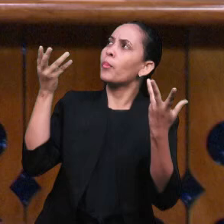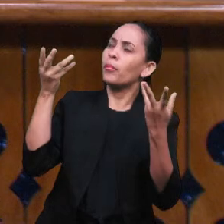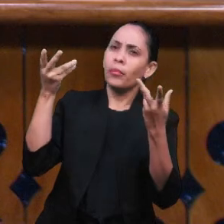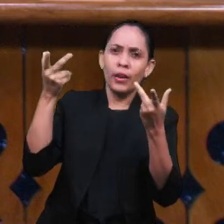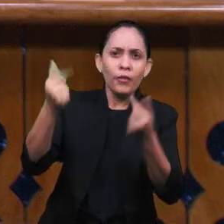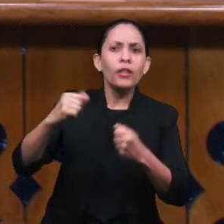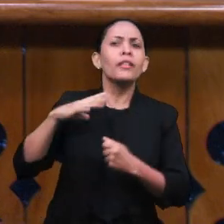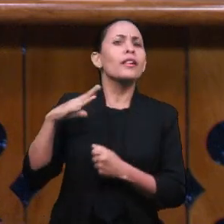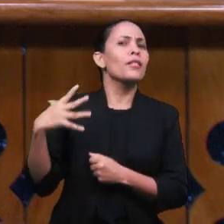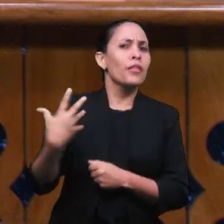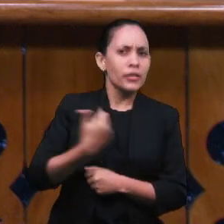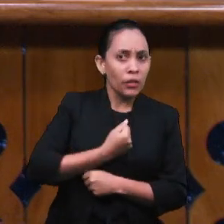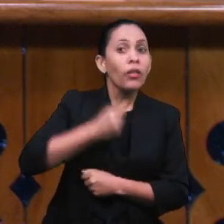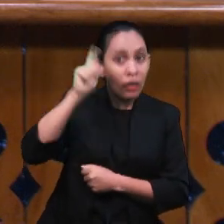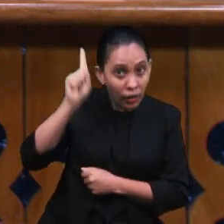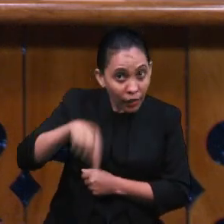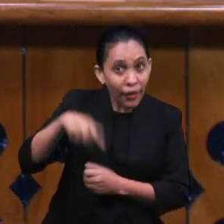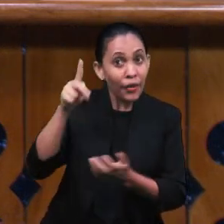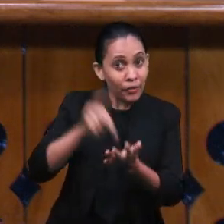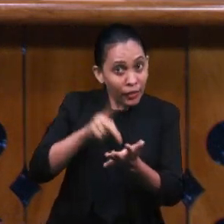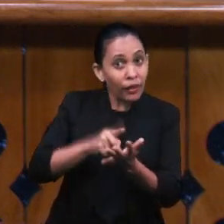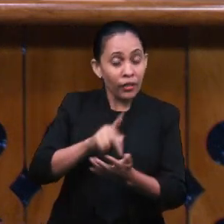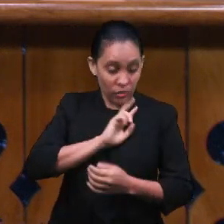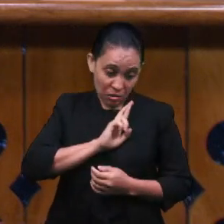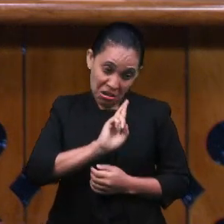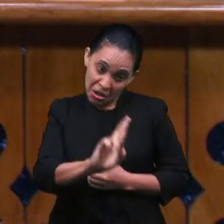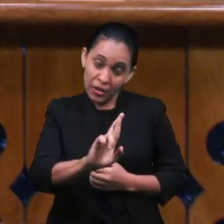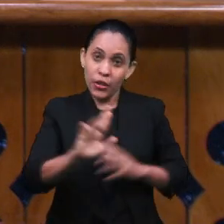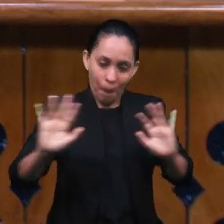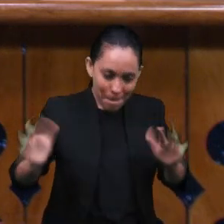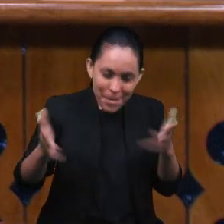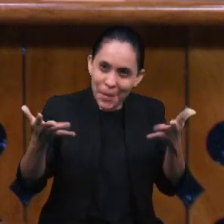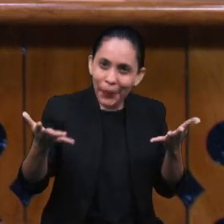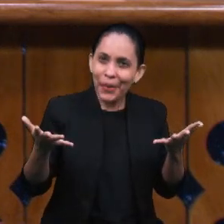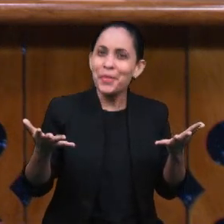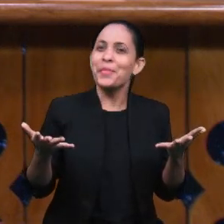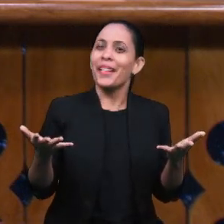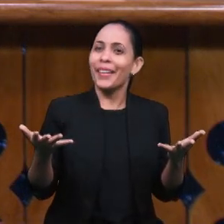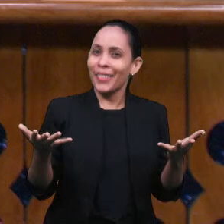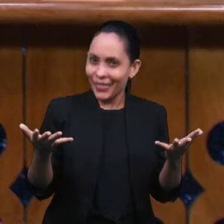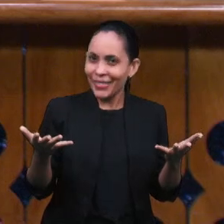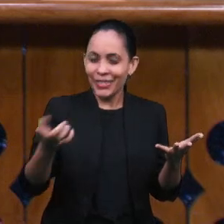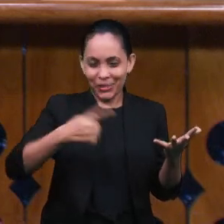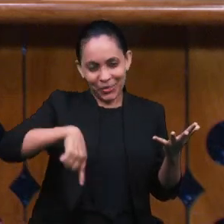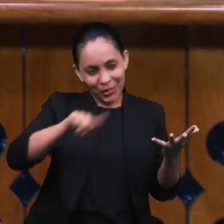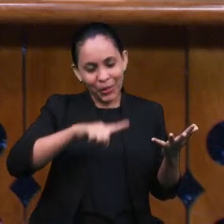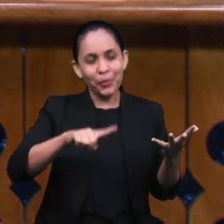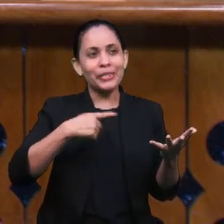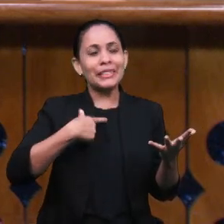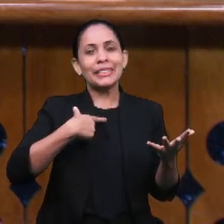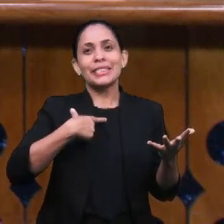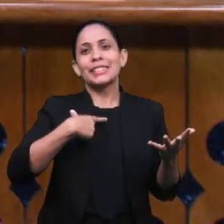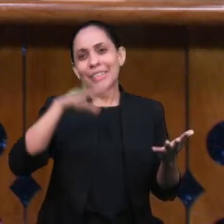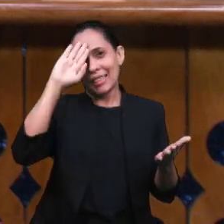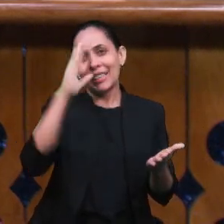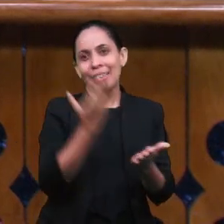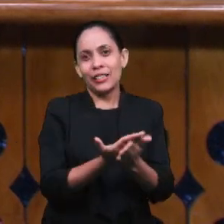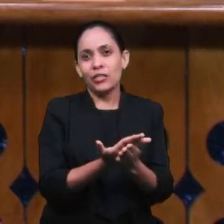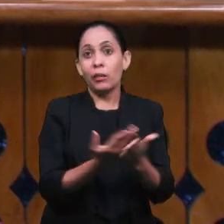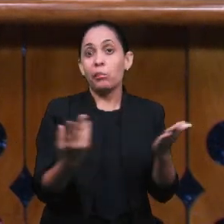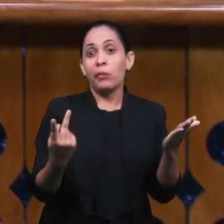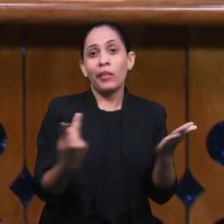salvar todo mundo. É isso mesmo, a religião é para isso mesmo, para animar todo mundo e deixar a turma toda na esperança de uma coisa que não vai